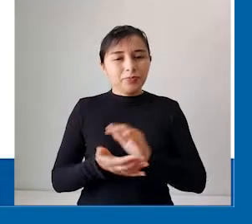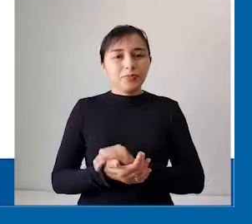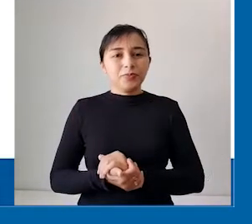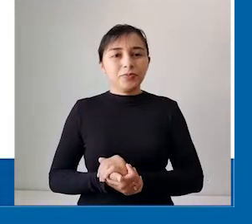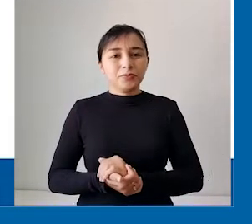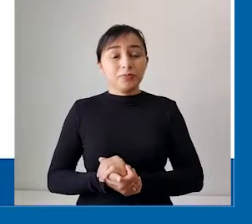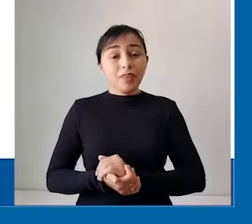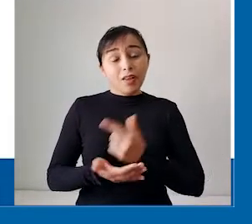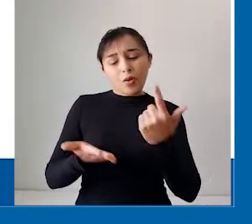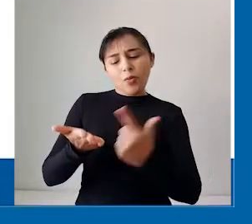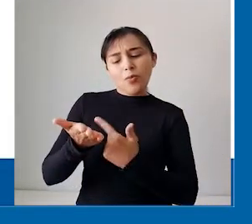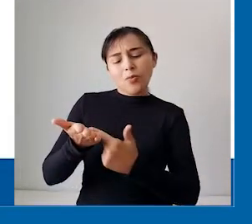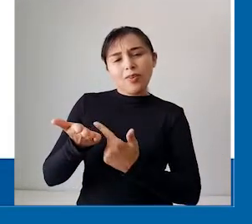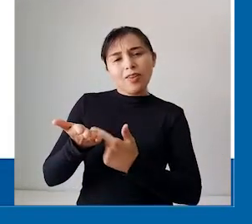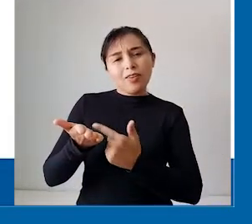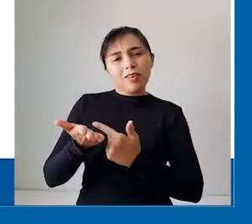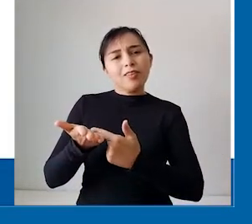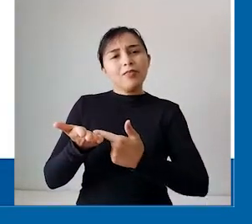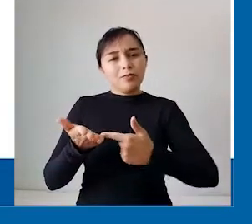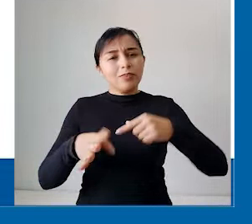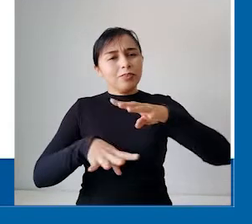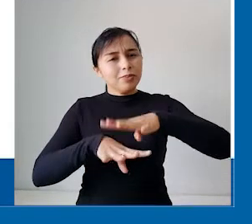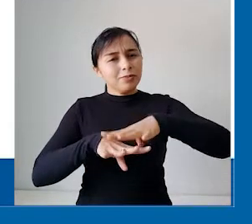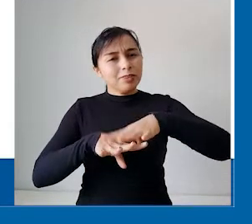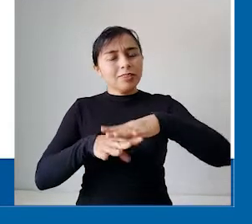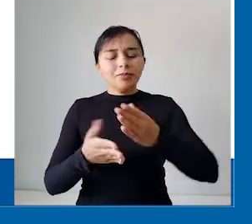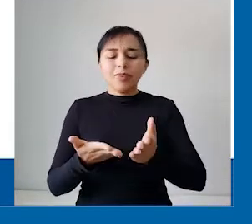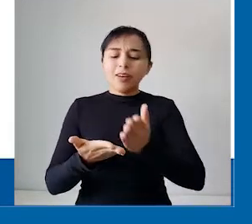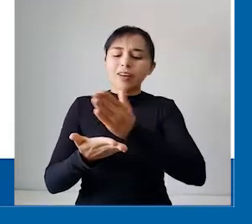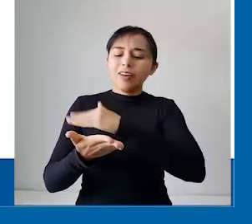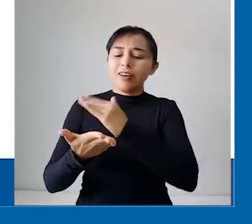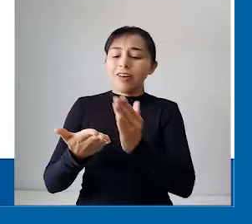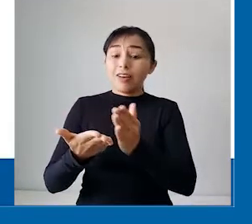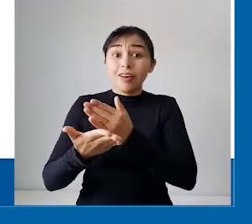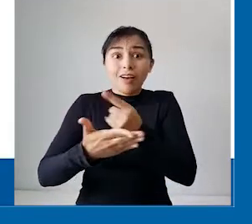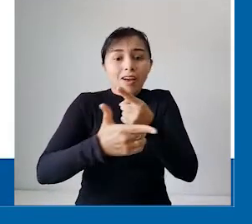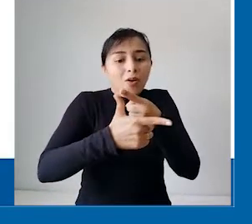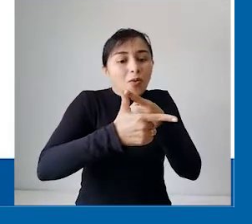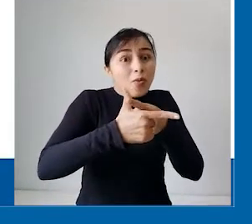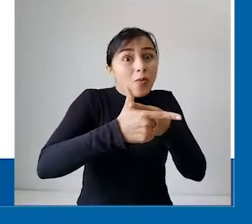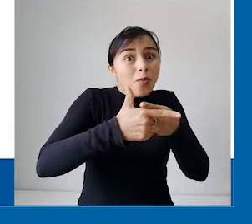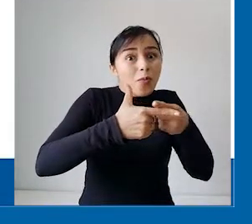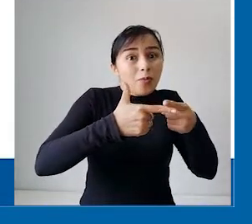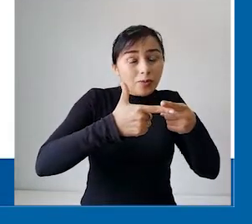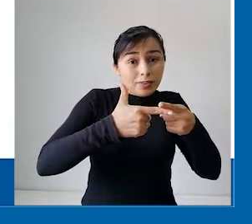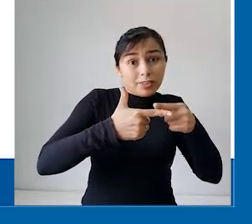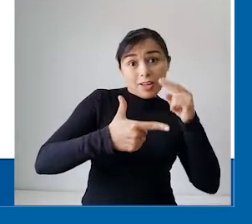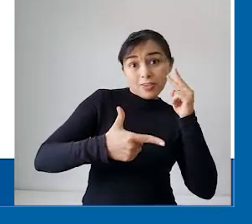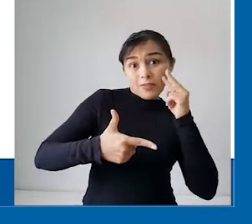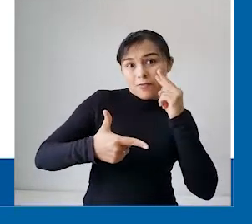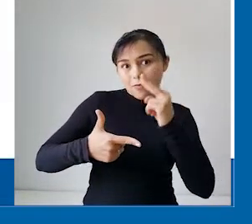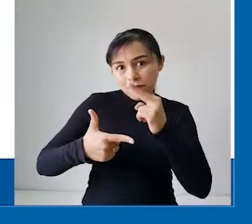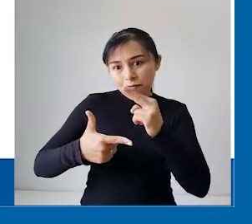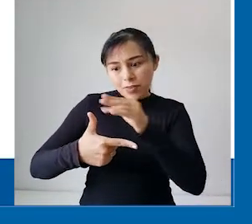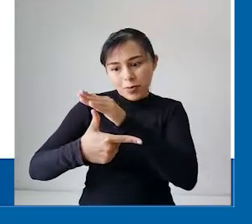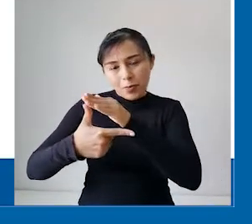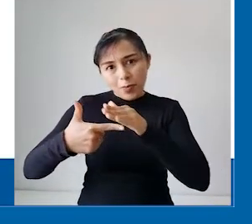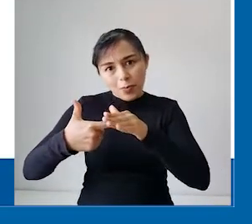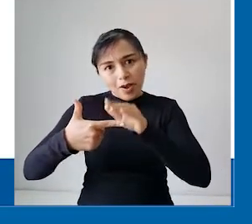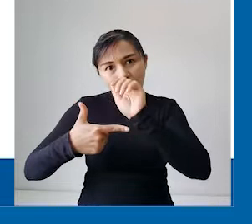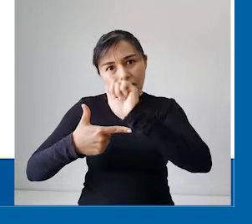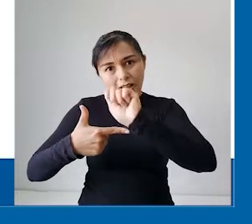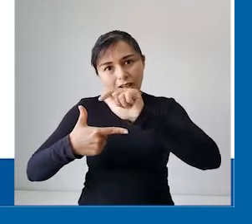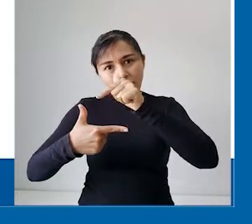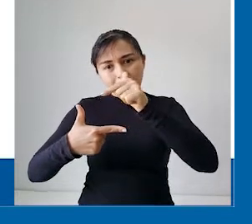folhas tantas de um livro de matemática. Um quociente apaixonou-se um dia doidamente por uma